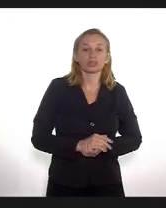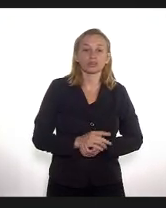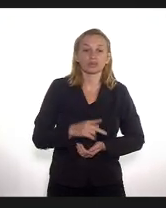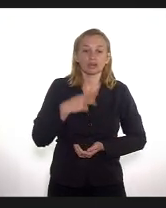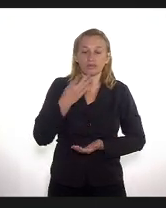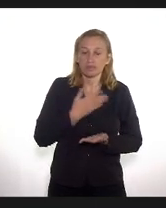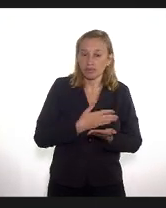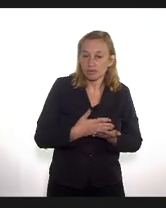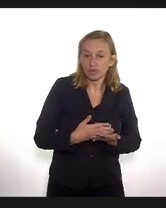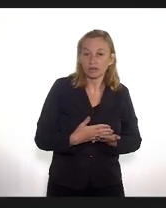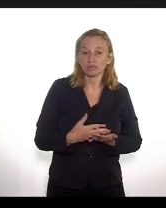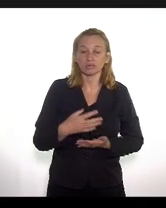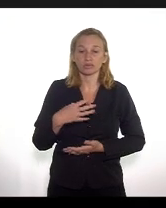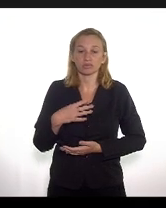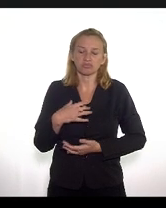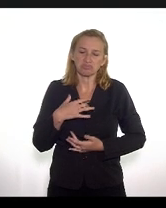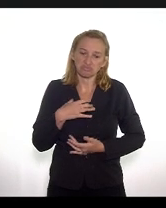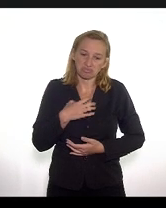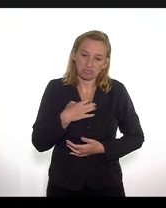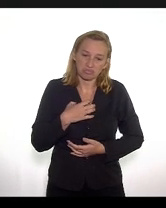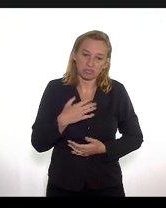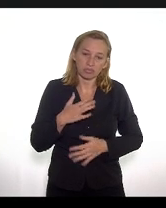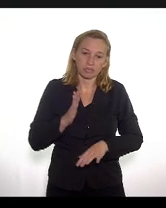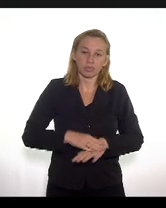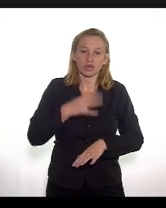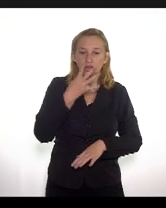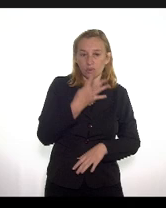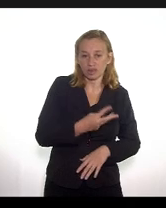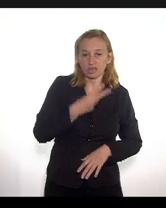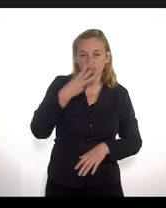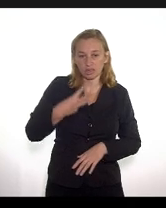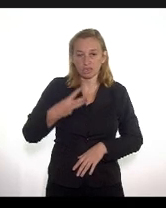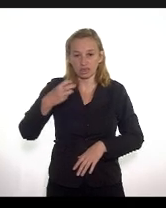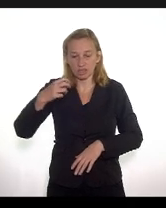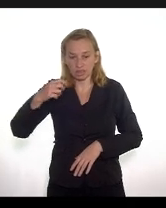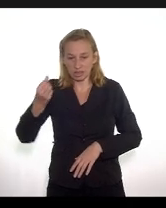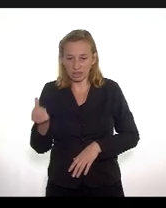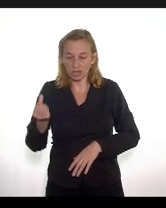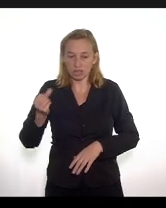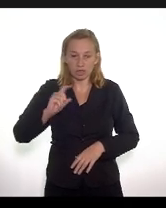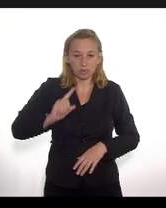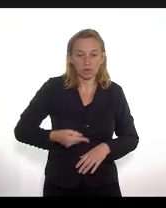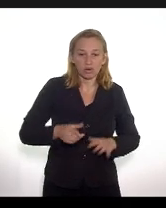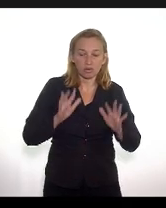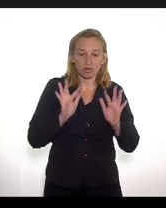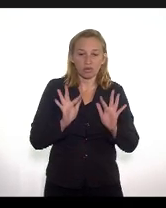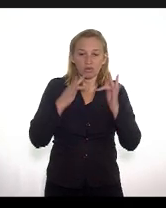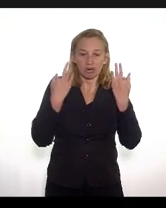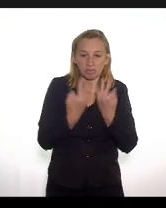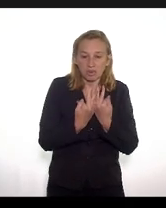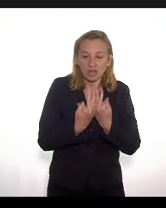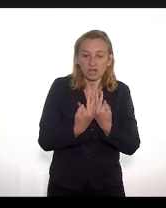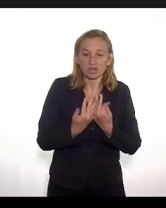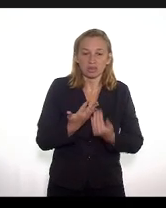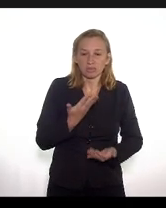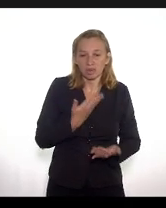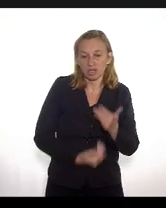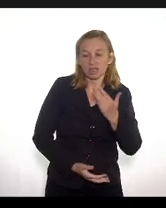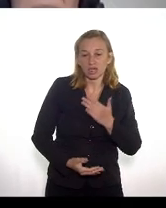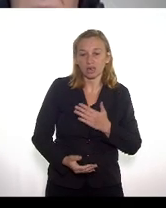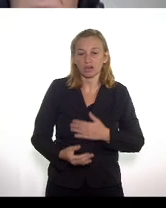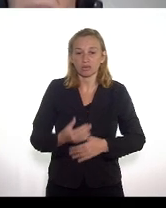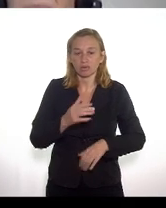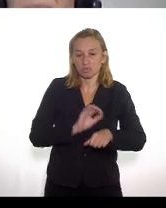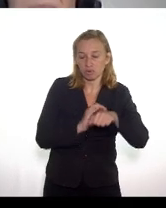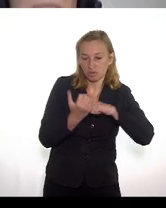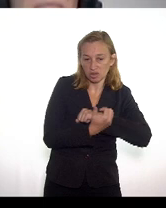fala manifestando o meu sentimento às mais de 436 mil famílias que perderam seus entes queridos para a Covid-19, outras famílias